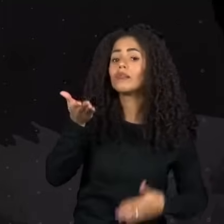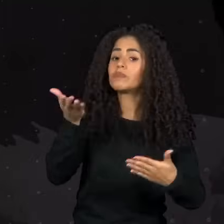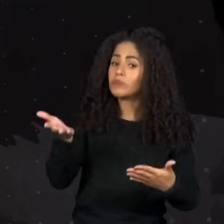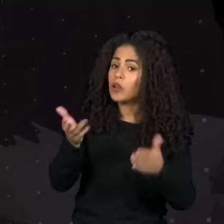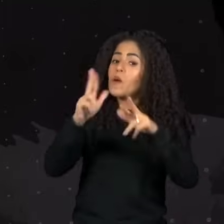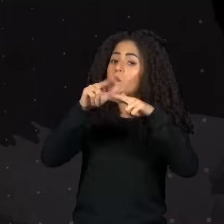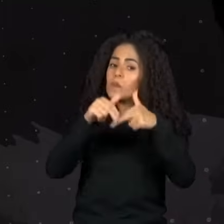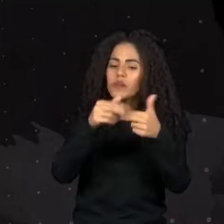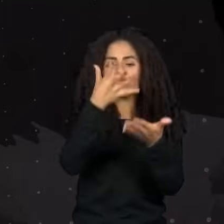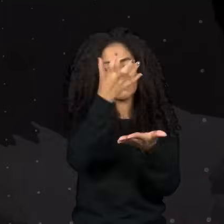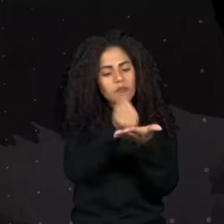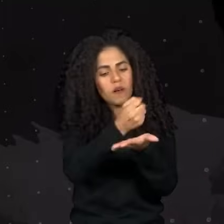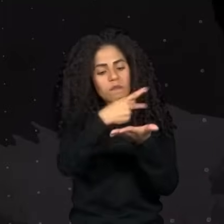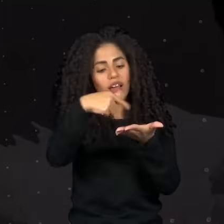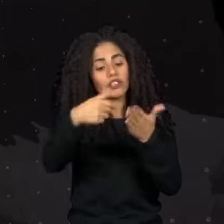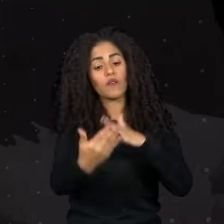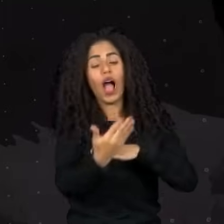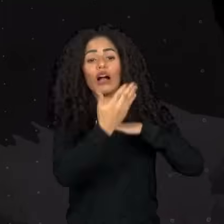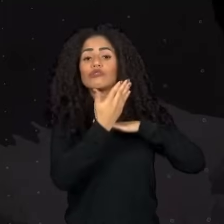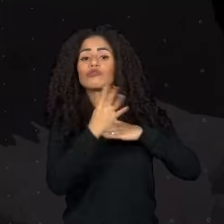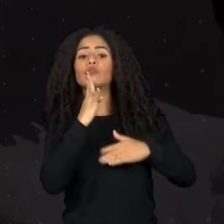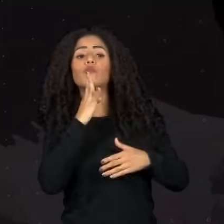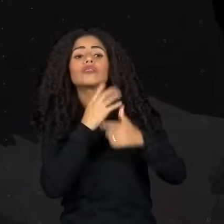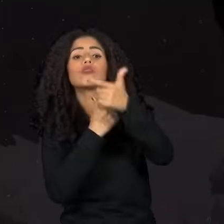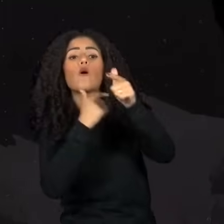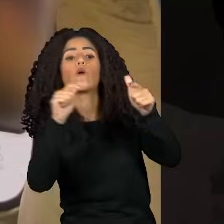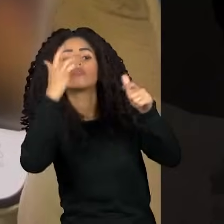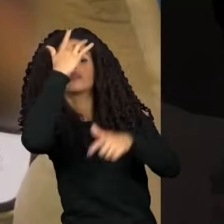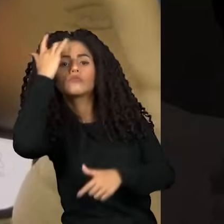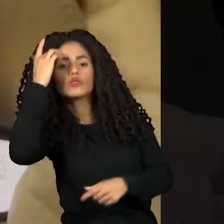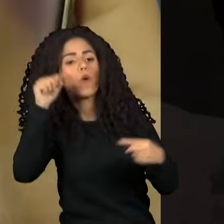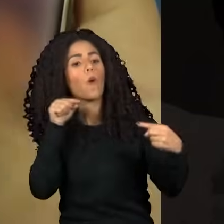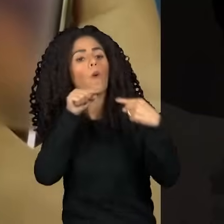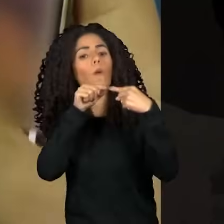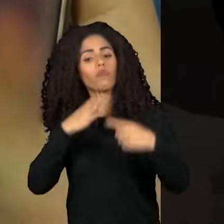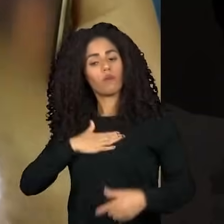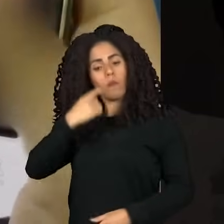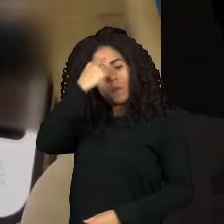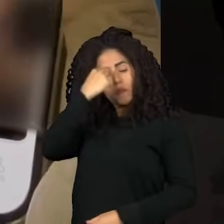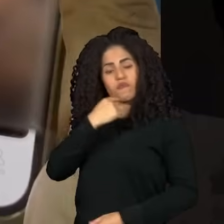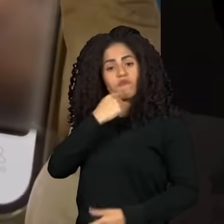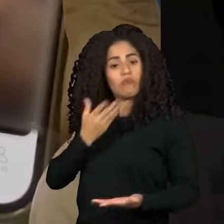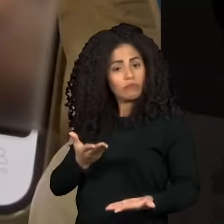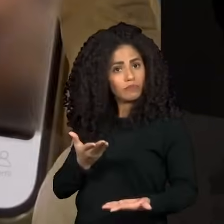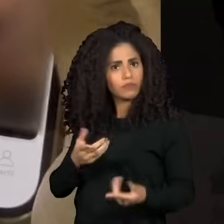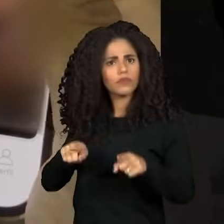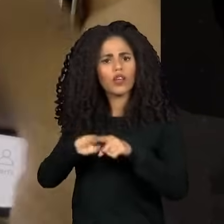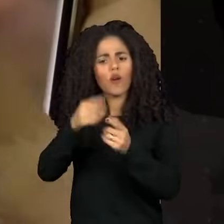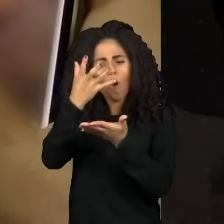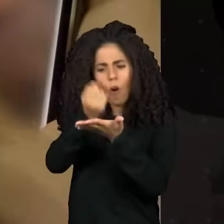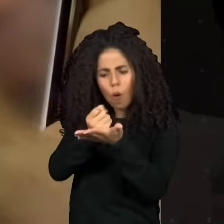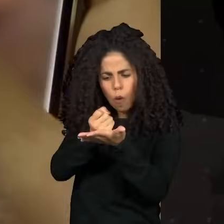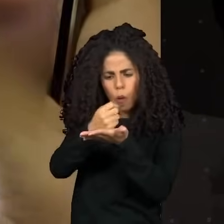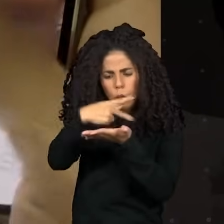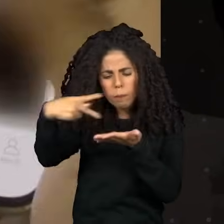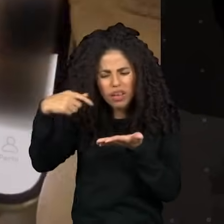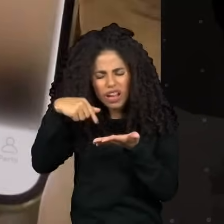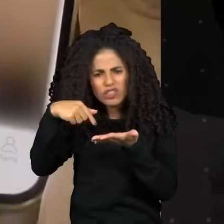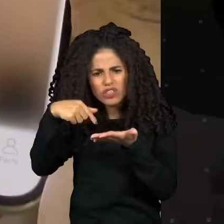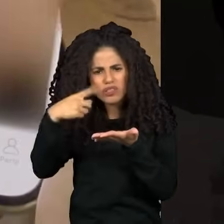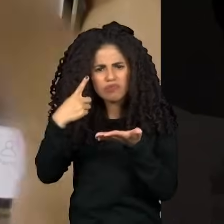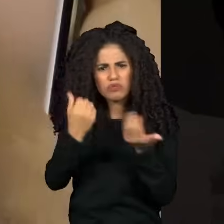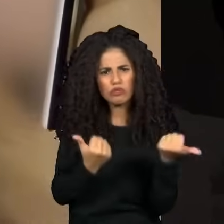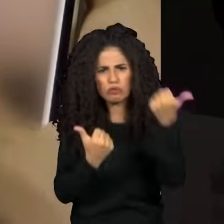um leque maior de opções para conhecer um número maior de pessoas. Eu não acho que o aplicativo ele substitua o